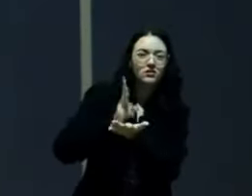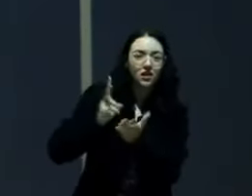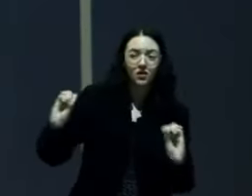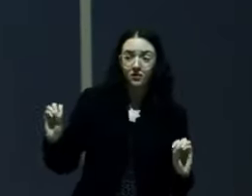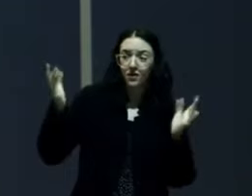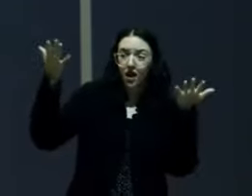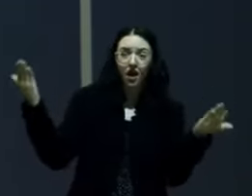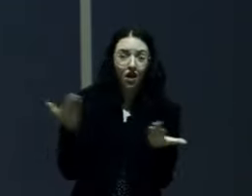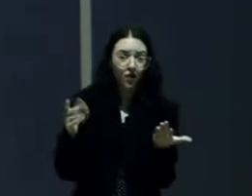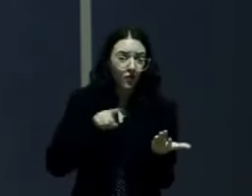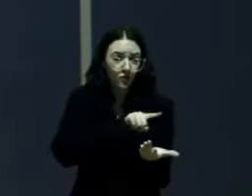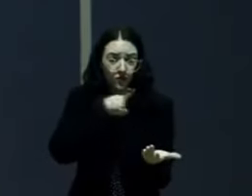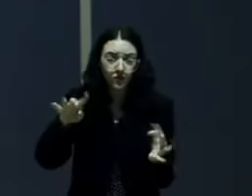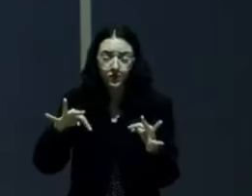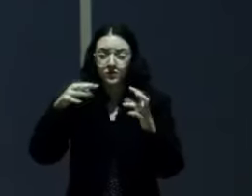perderam.